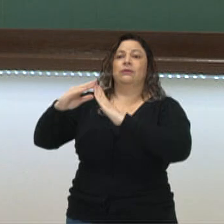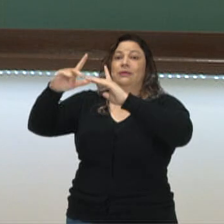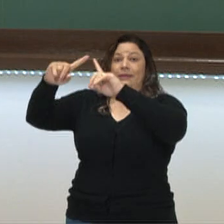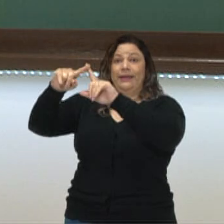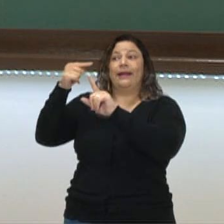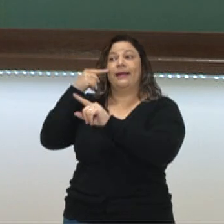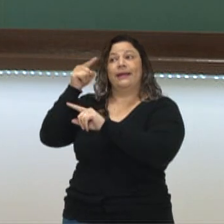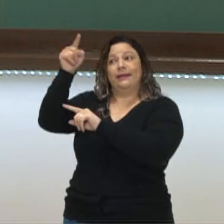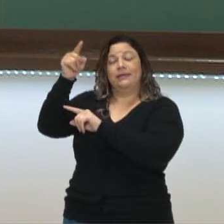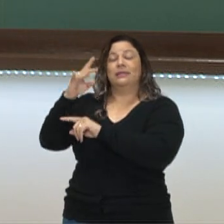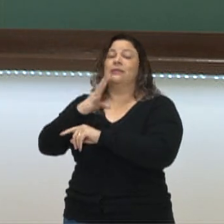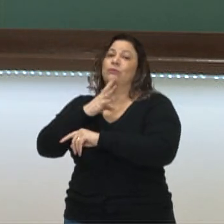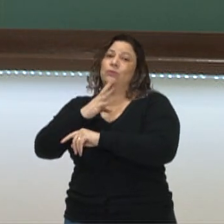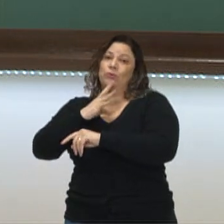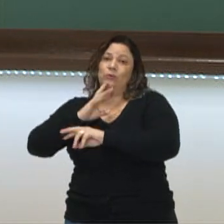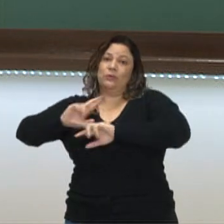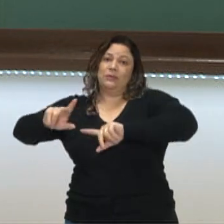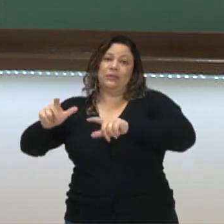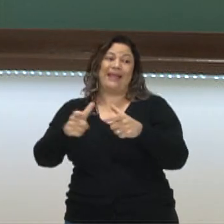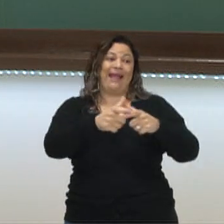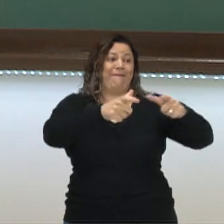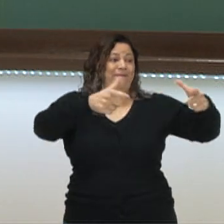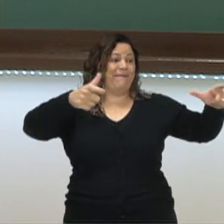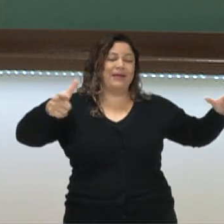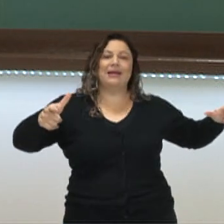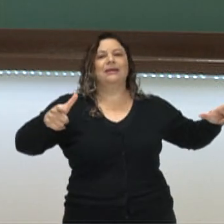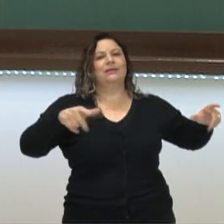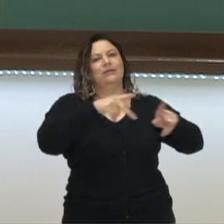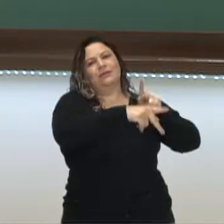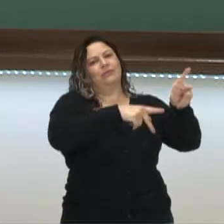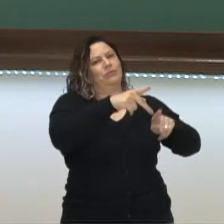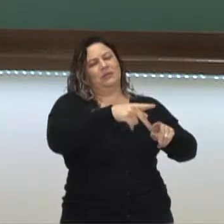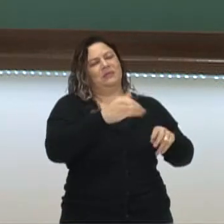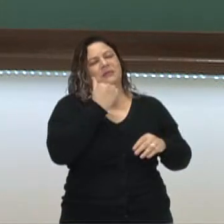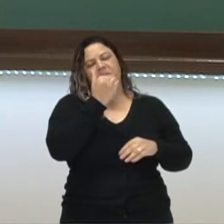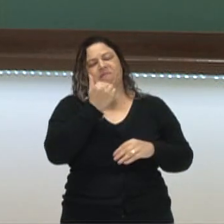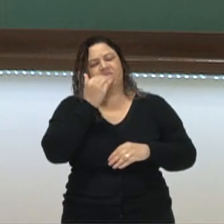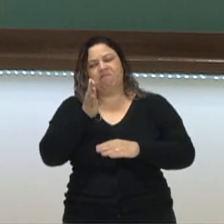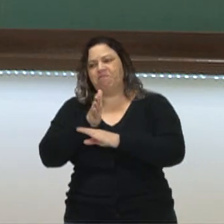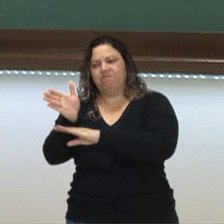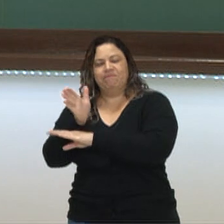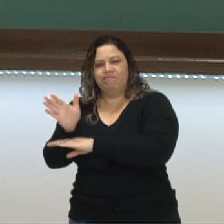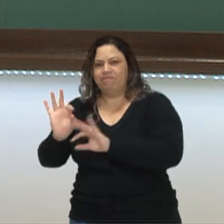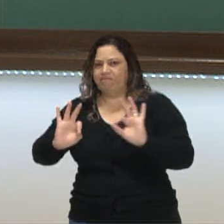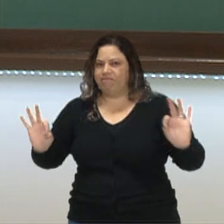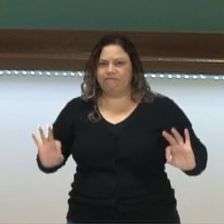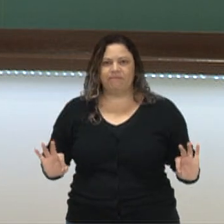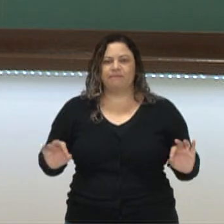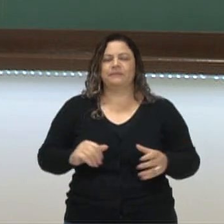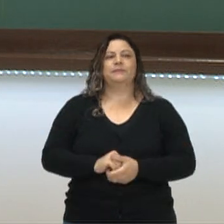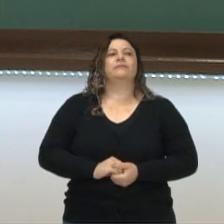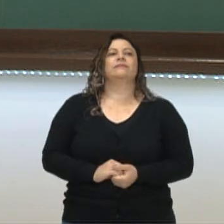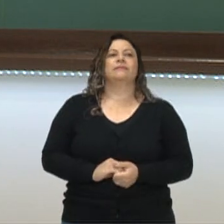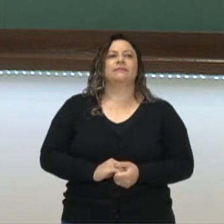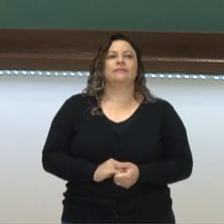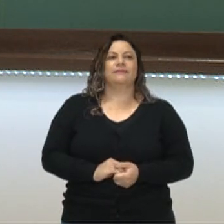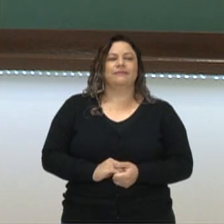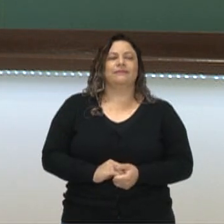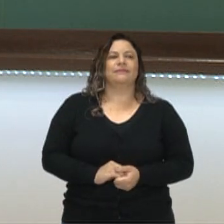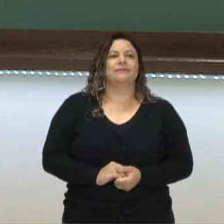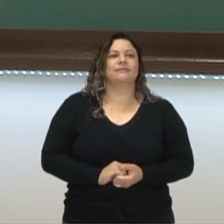e conhecer, enquanto a maioria da população não tinha acesso a esse conhecimento, tá? Então, aqui são monges